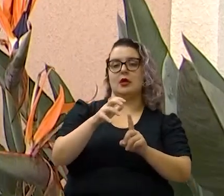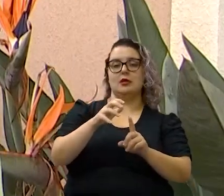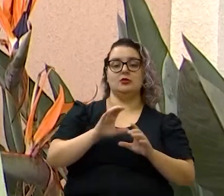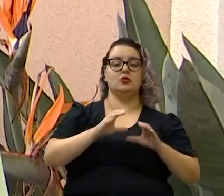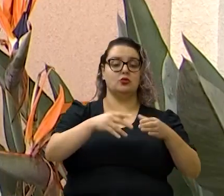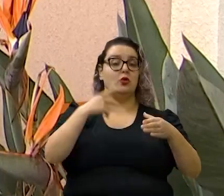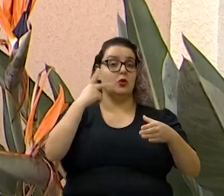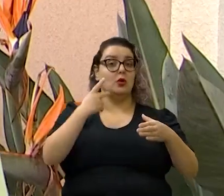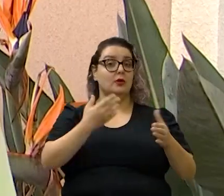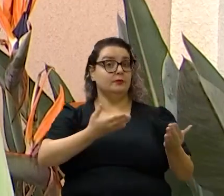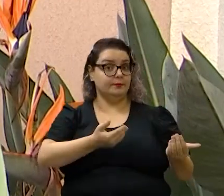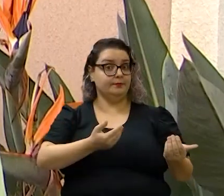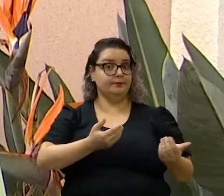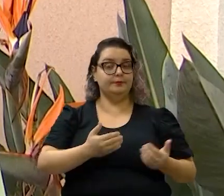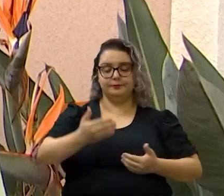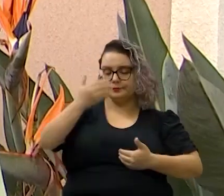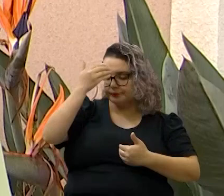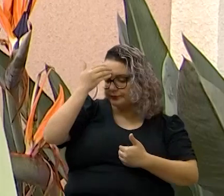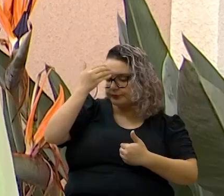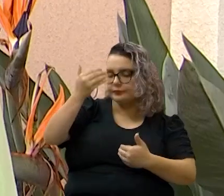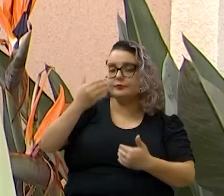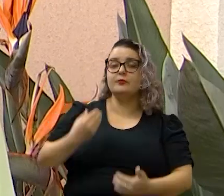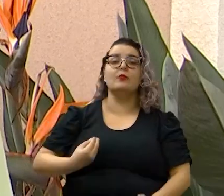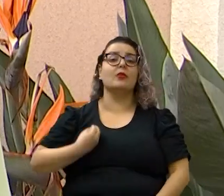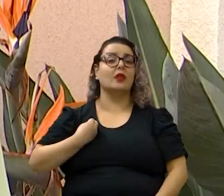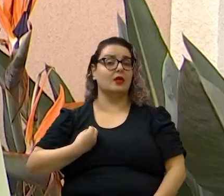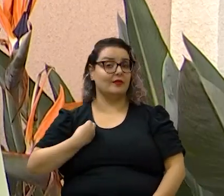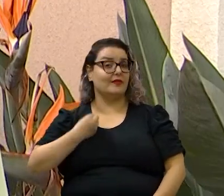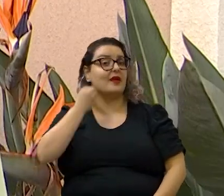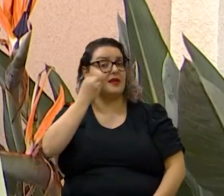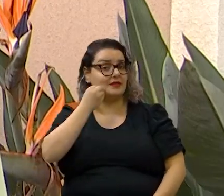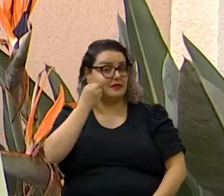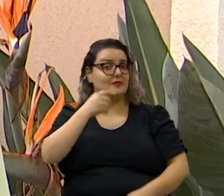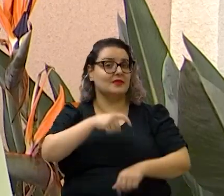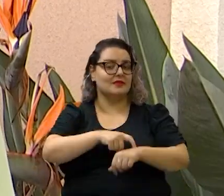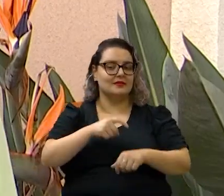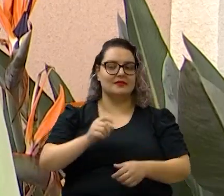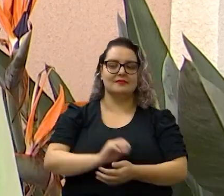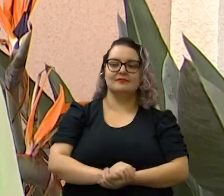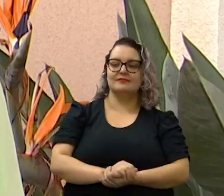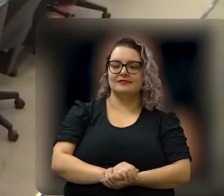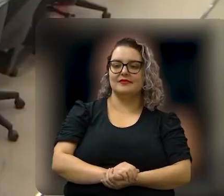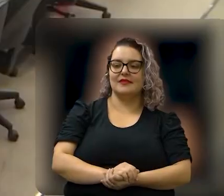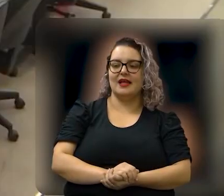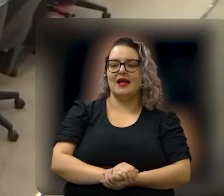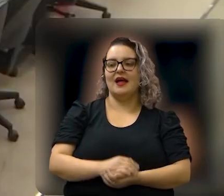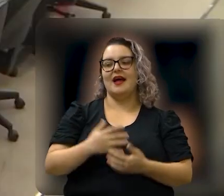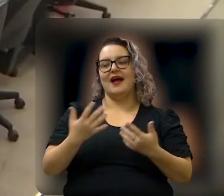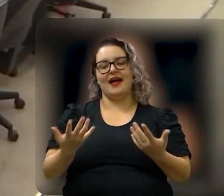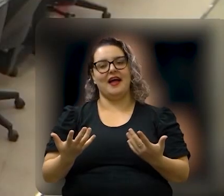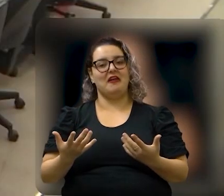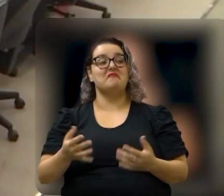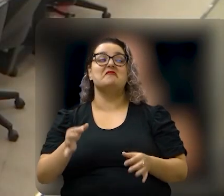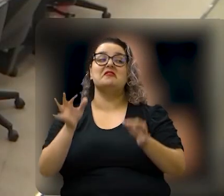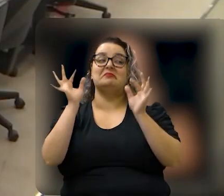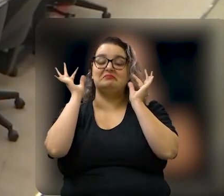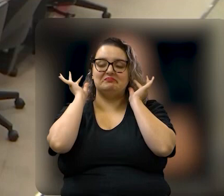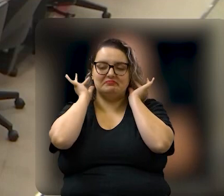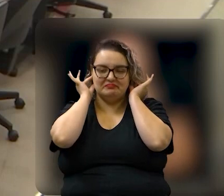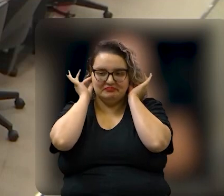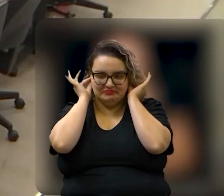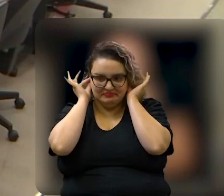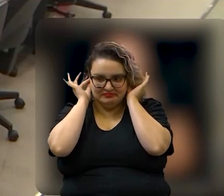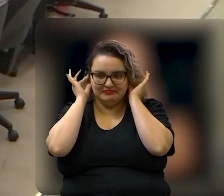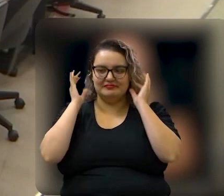Parlamento jovem e a gratidão em poder vivenciar esse momento olha o impacto foi que a câmera é muito